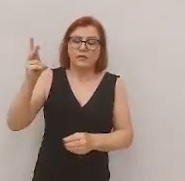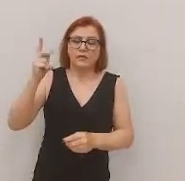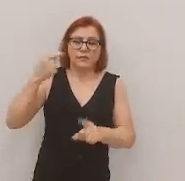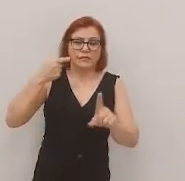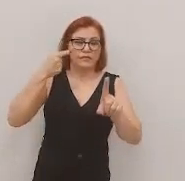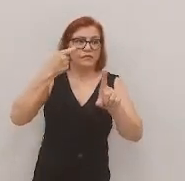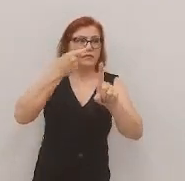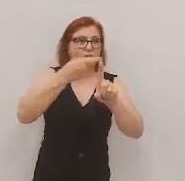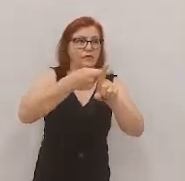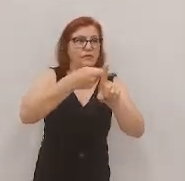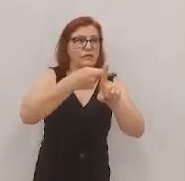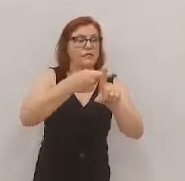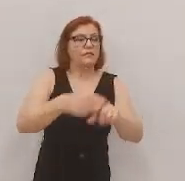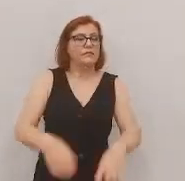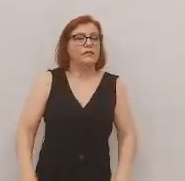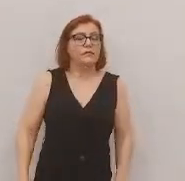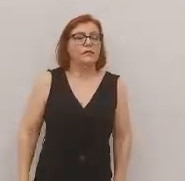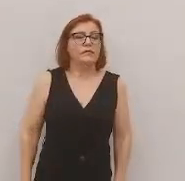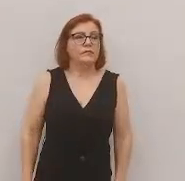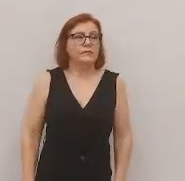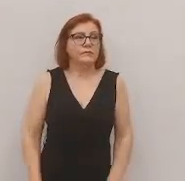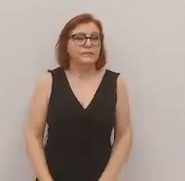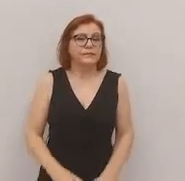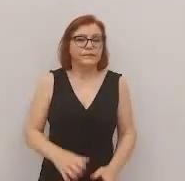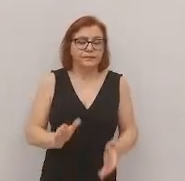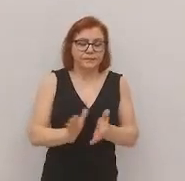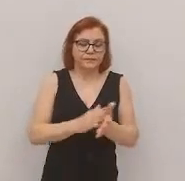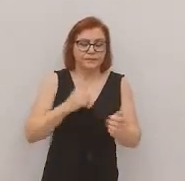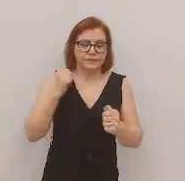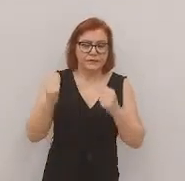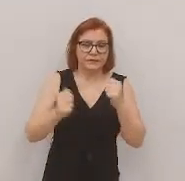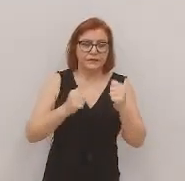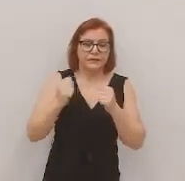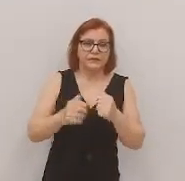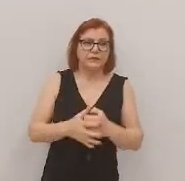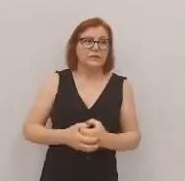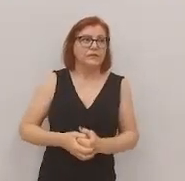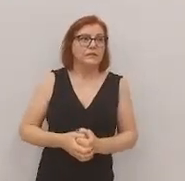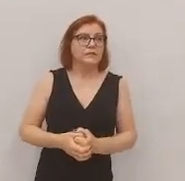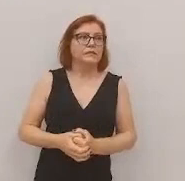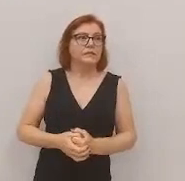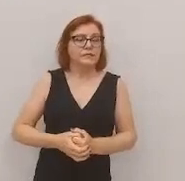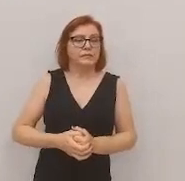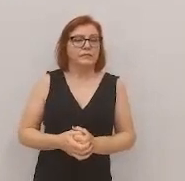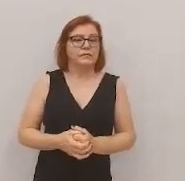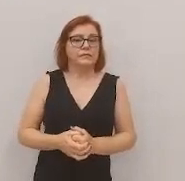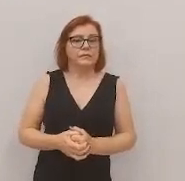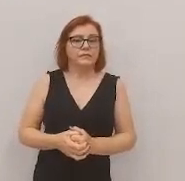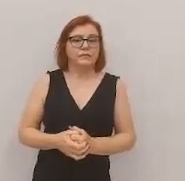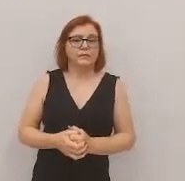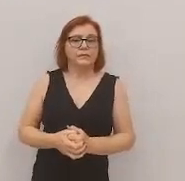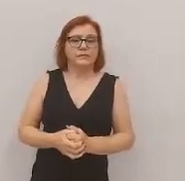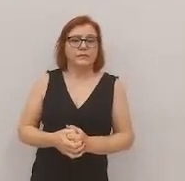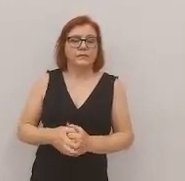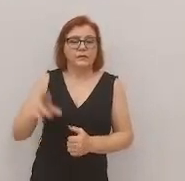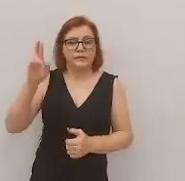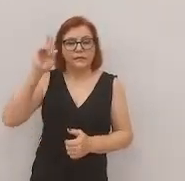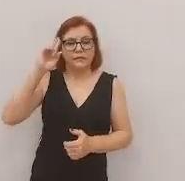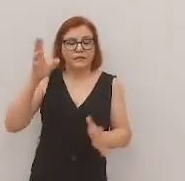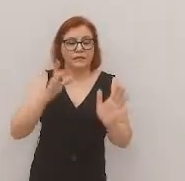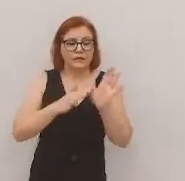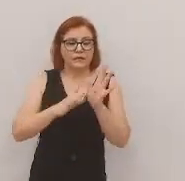cruz. Amém. Aleluia. Ó Senhor Jesus. Amém. Senhor